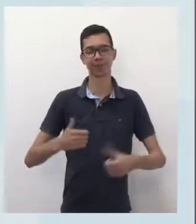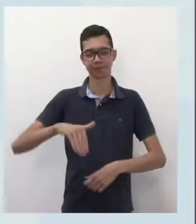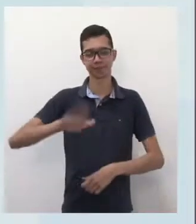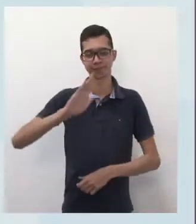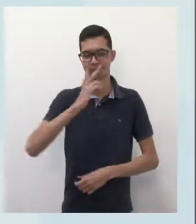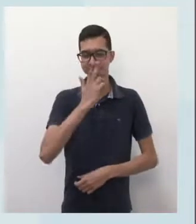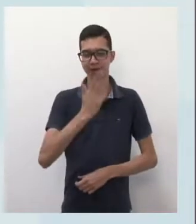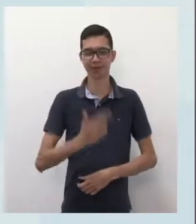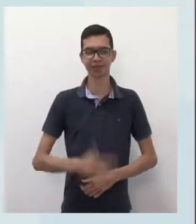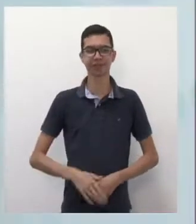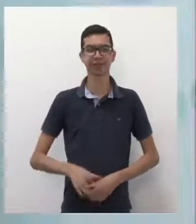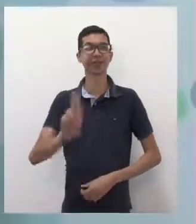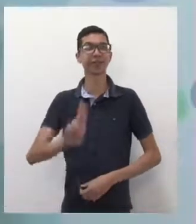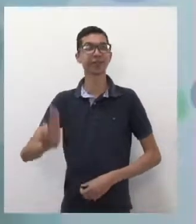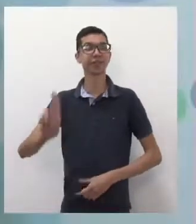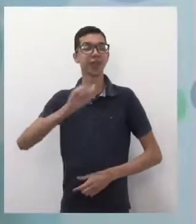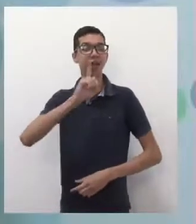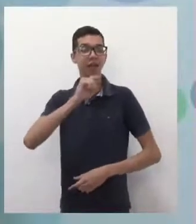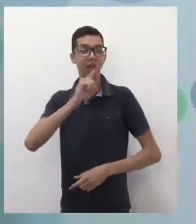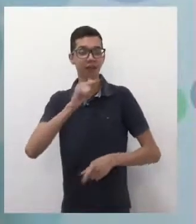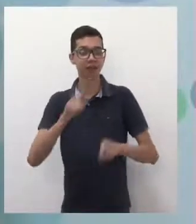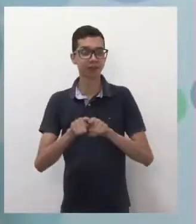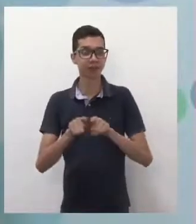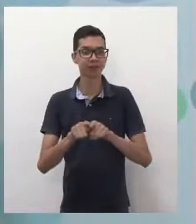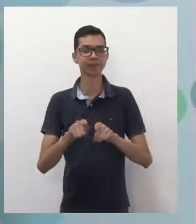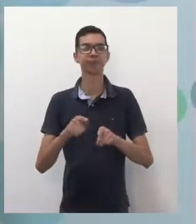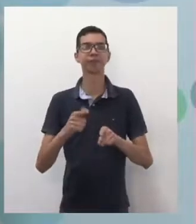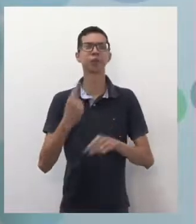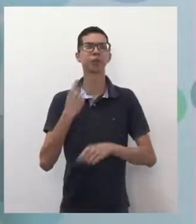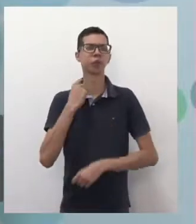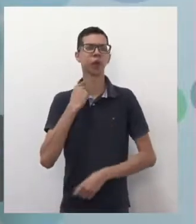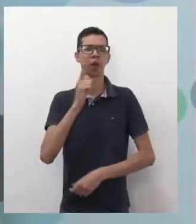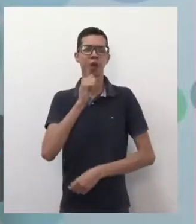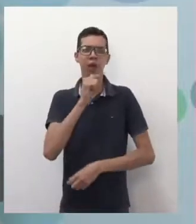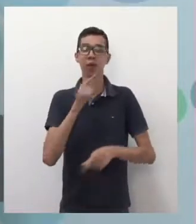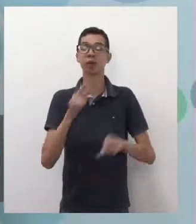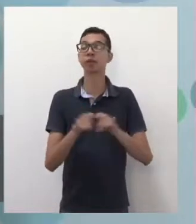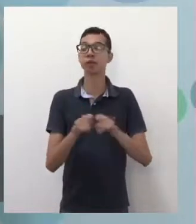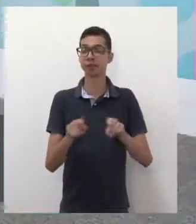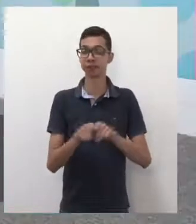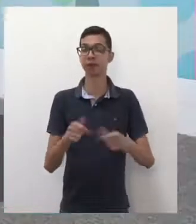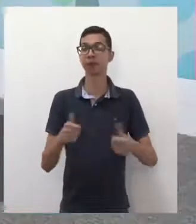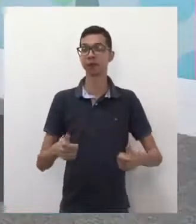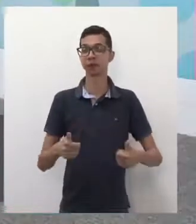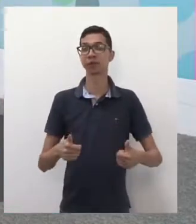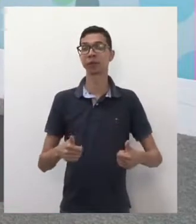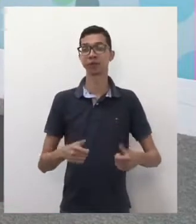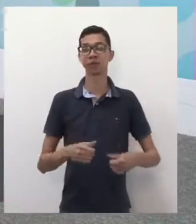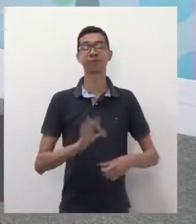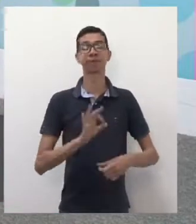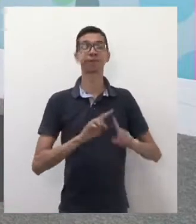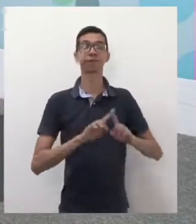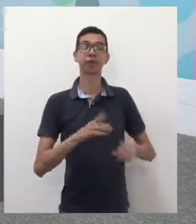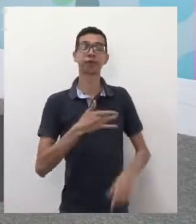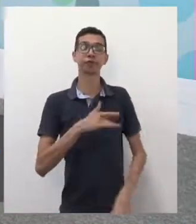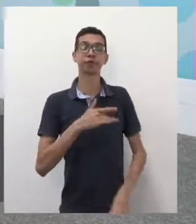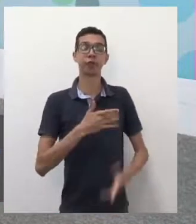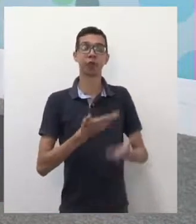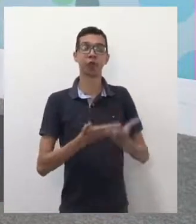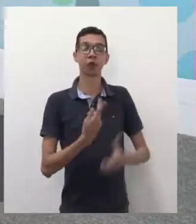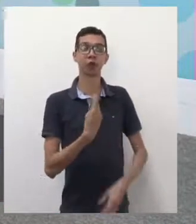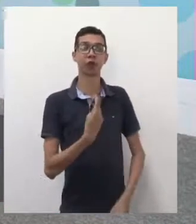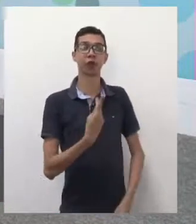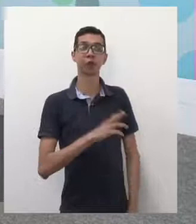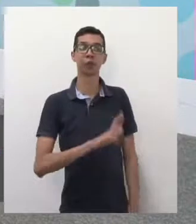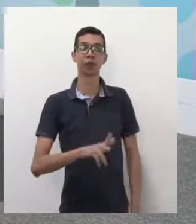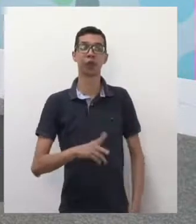Né? O consumo de água, né? E a poluição da água também, né, Ed? Ah, mas que Sim. pena que não é na nossa aula. Nesta nossa essa aula. eu posso